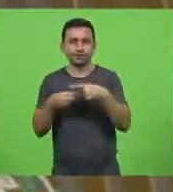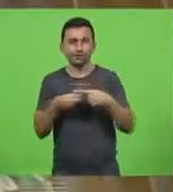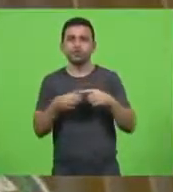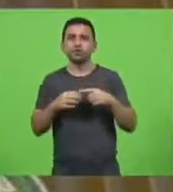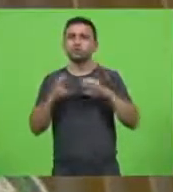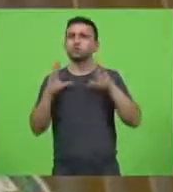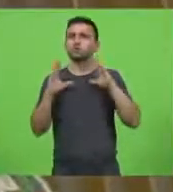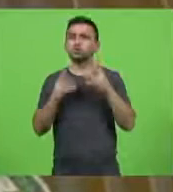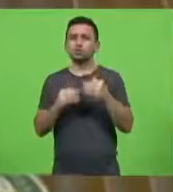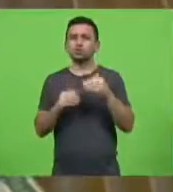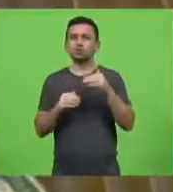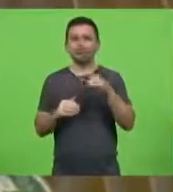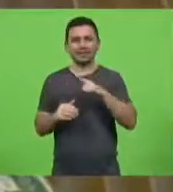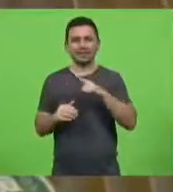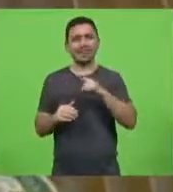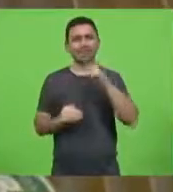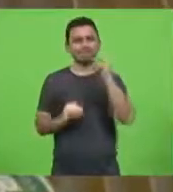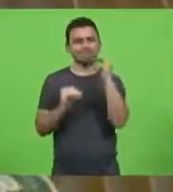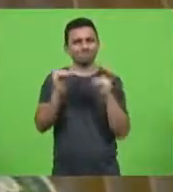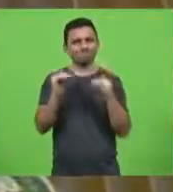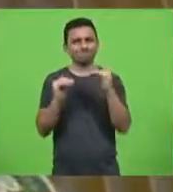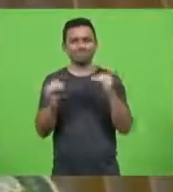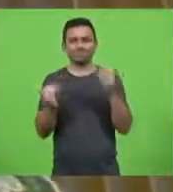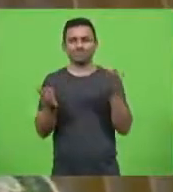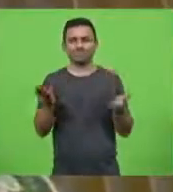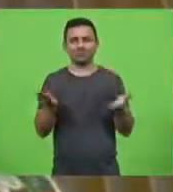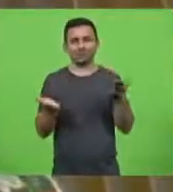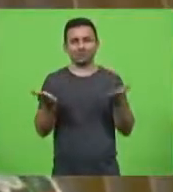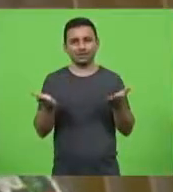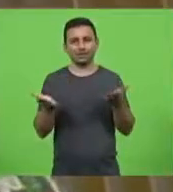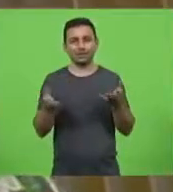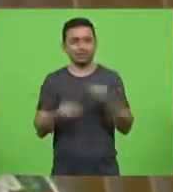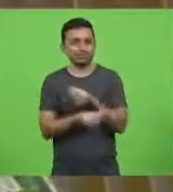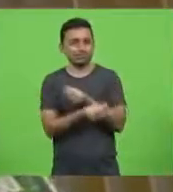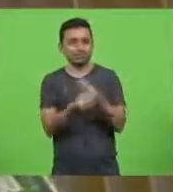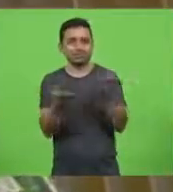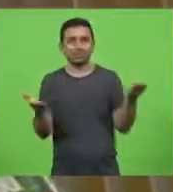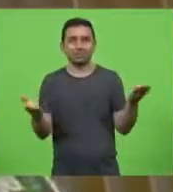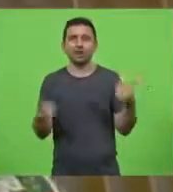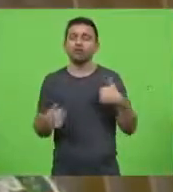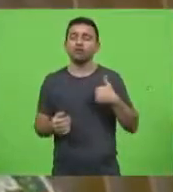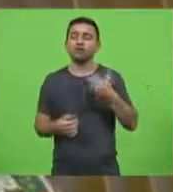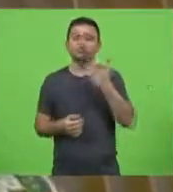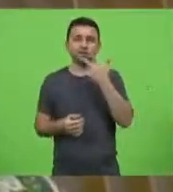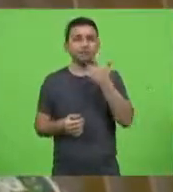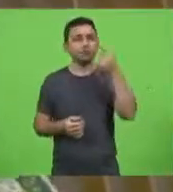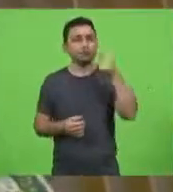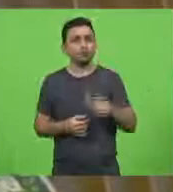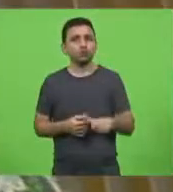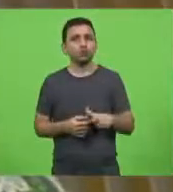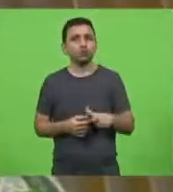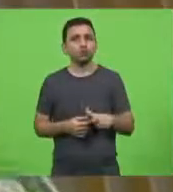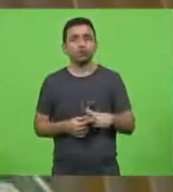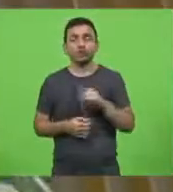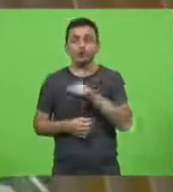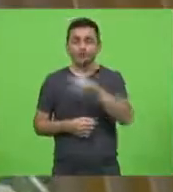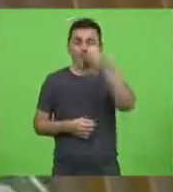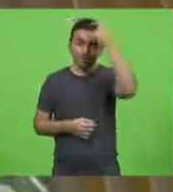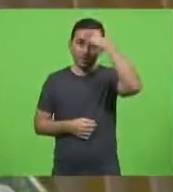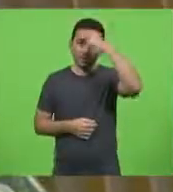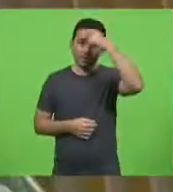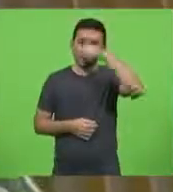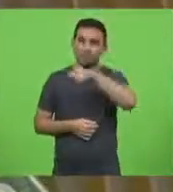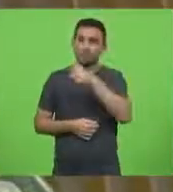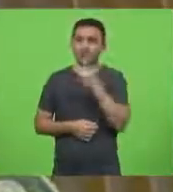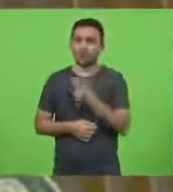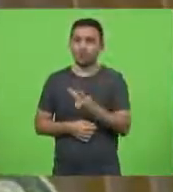é equacionado, né, para fazer essa distribuição. E, assim, eu volto a frisar, né, o deputado Maurício falou muito propriamente, né,